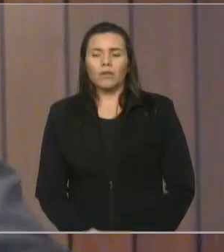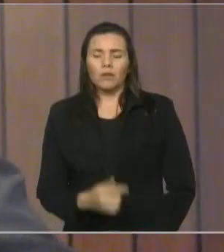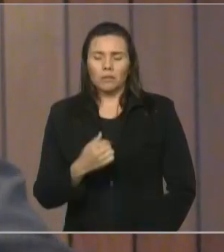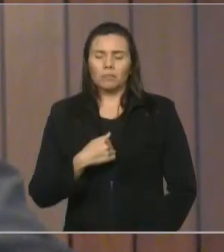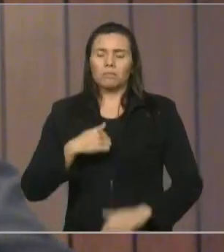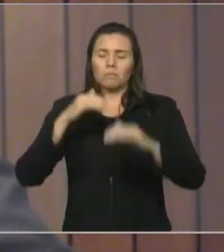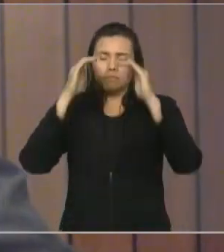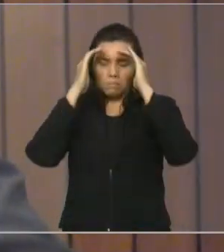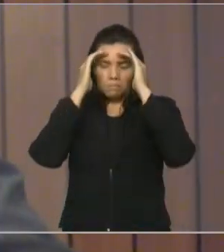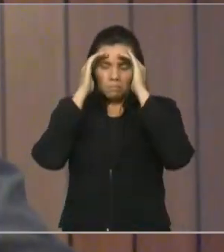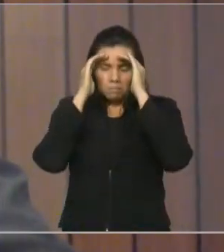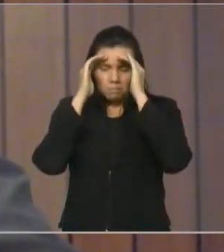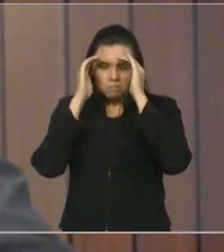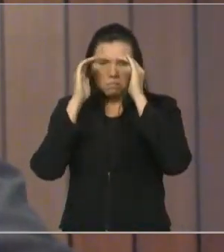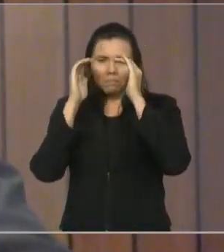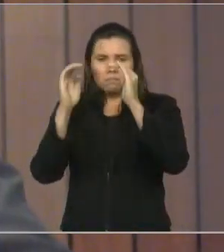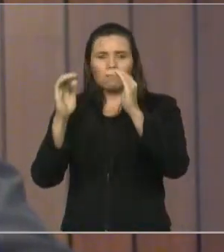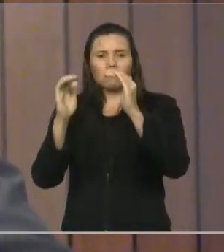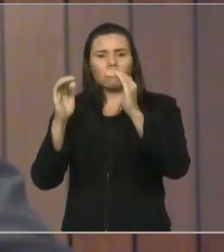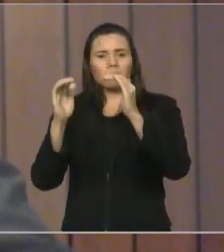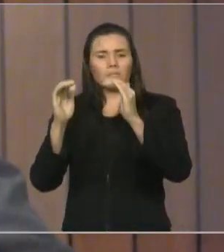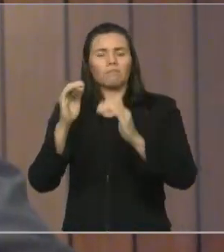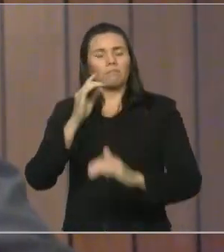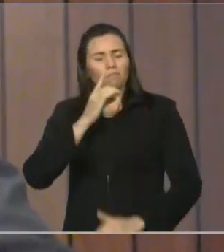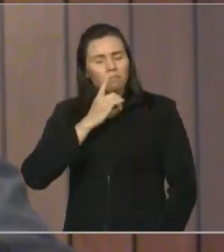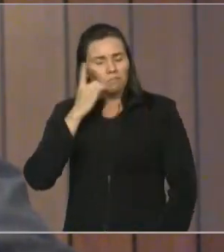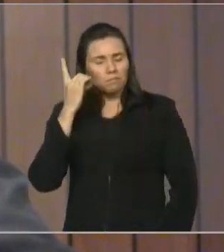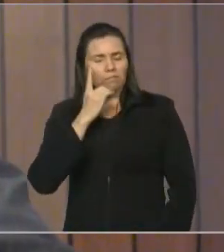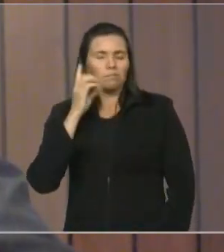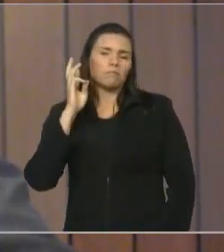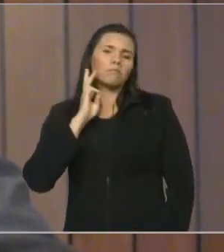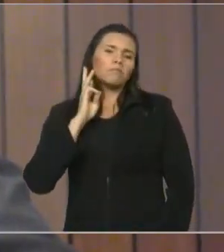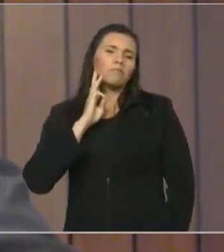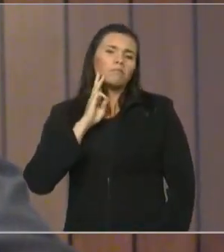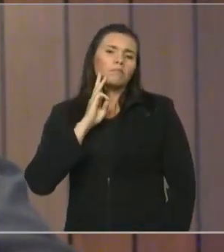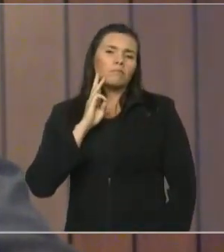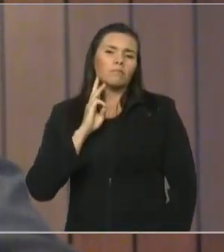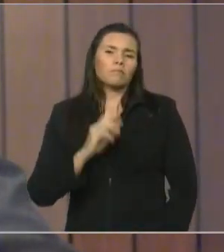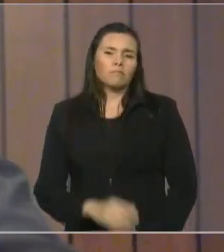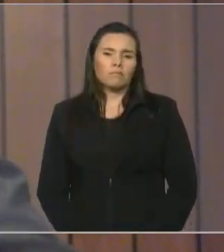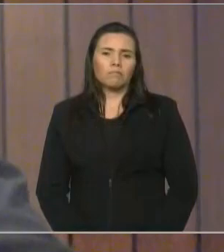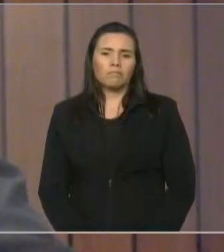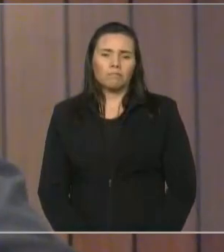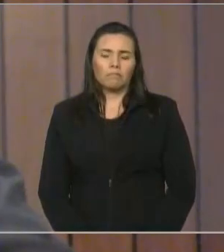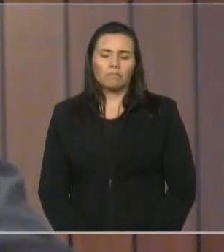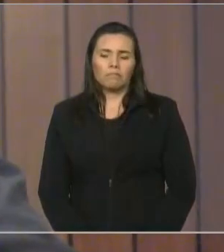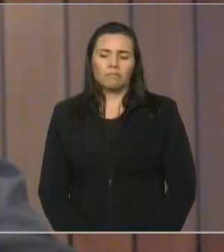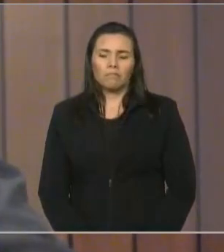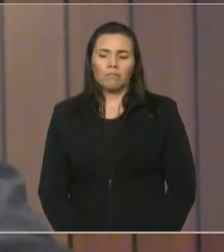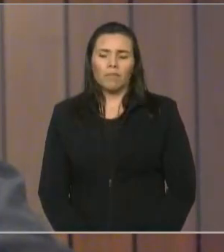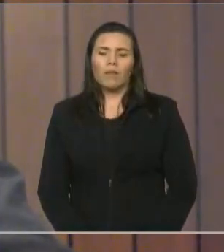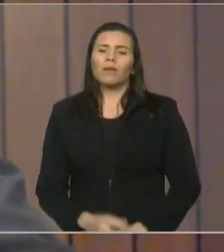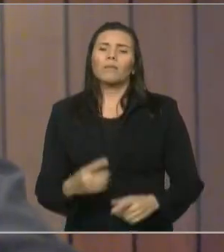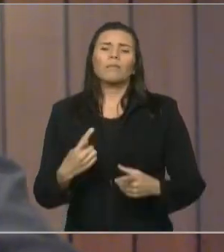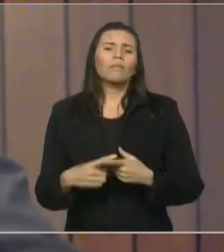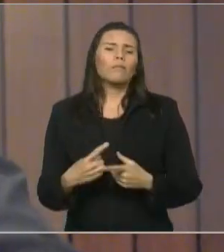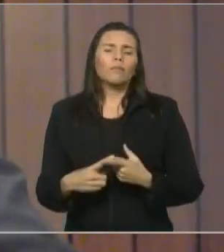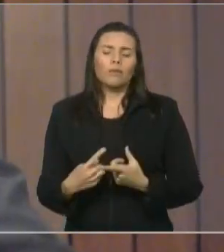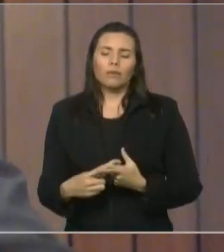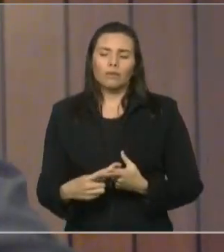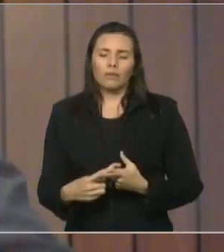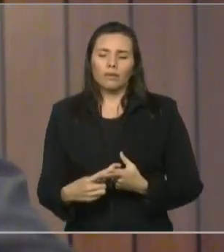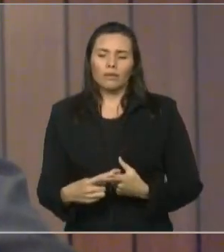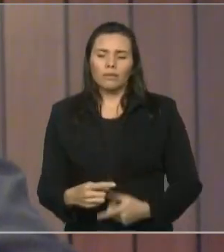respeito e da minha admiração em compartilhar com